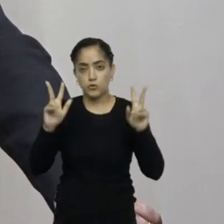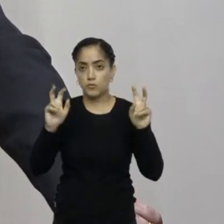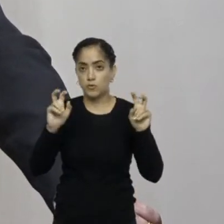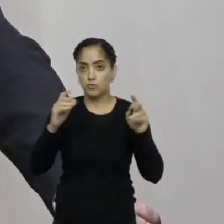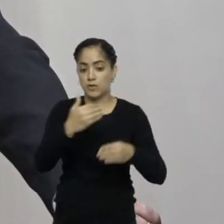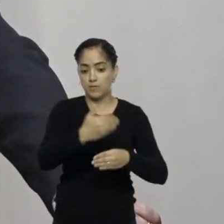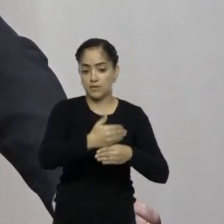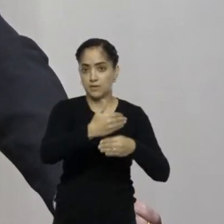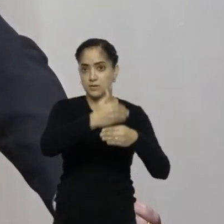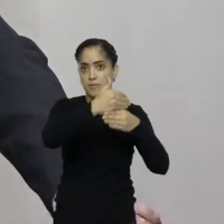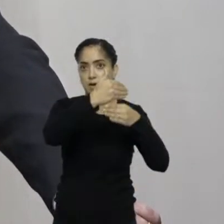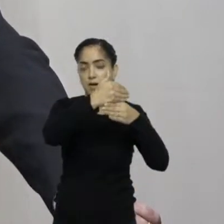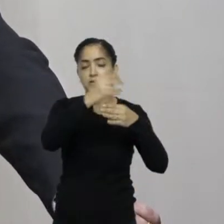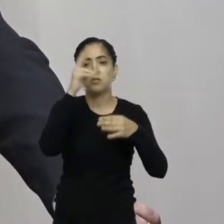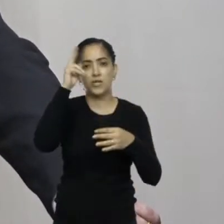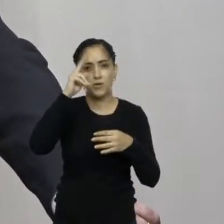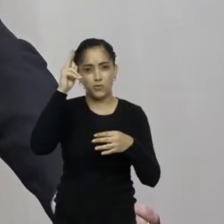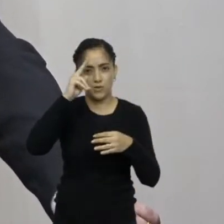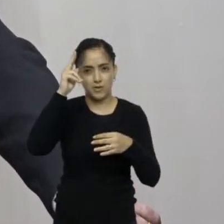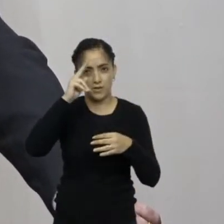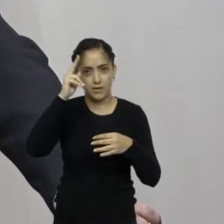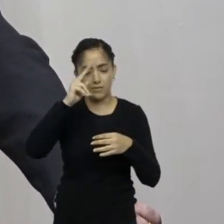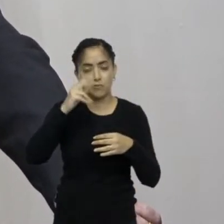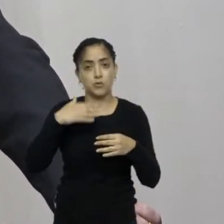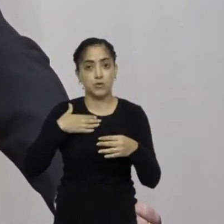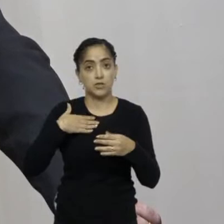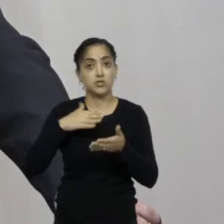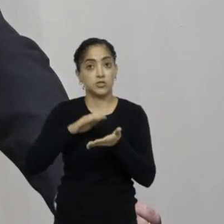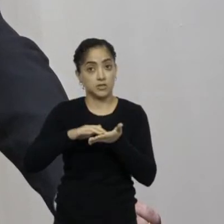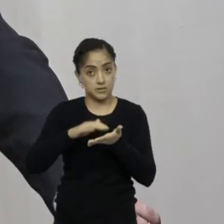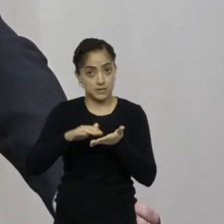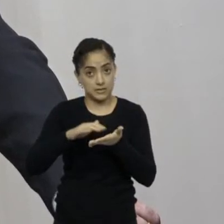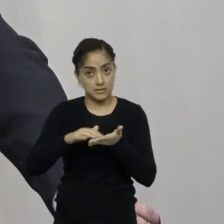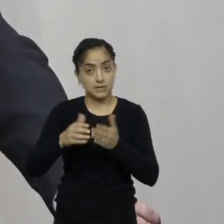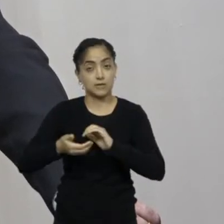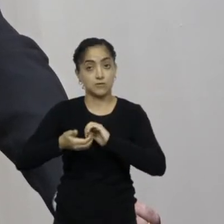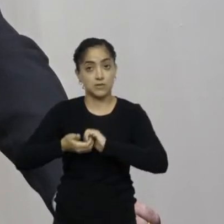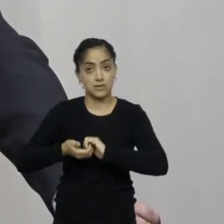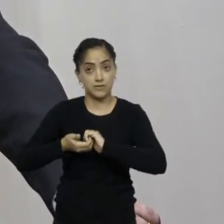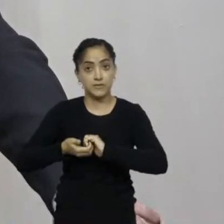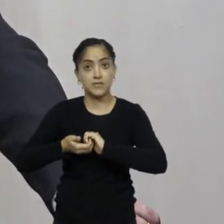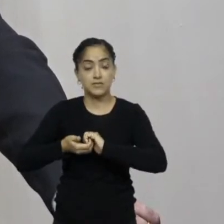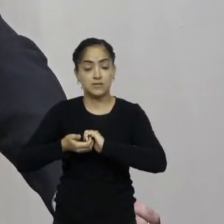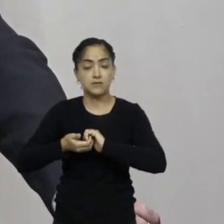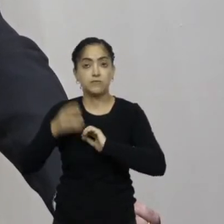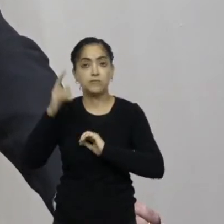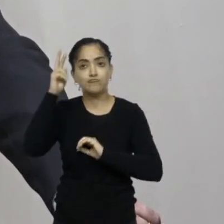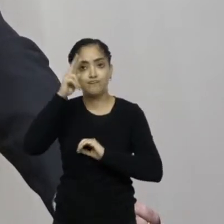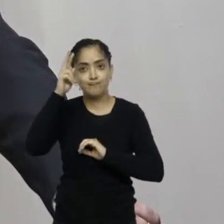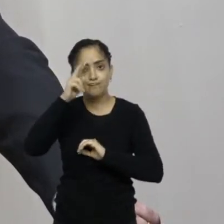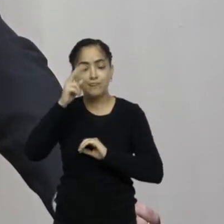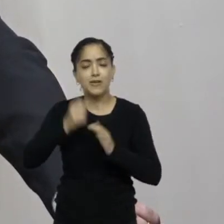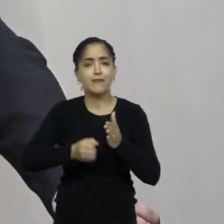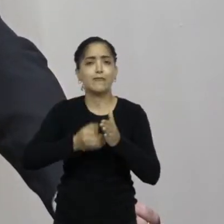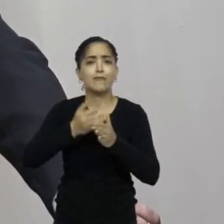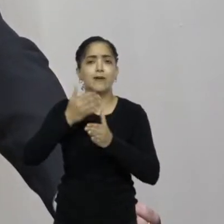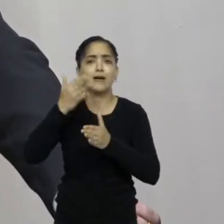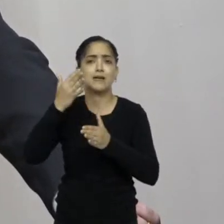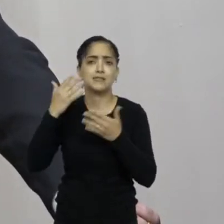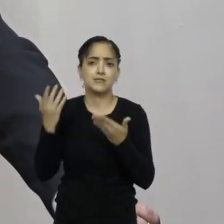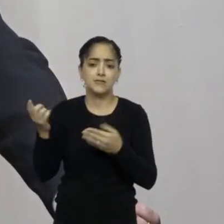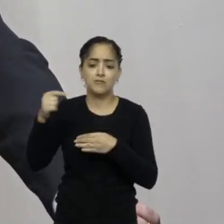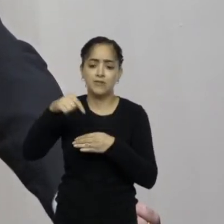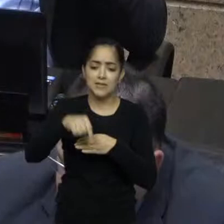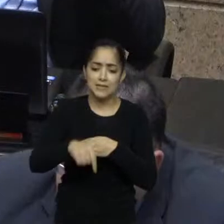lembro muito bem, como secretário da Defesa Civil, e inúmeras vezes também vim aqui